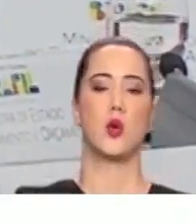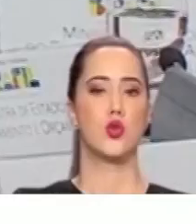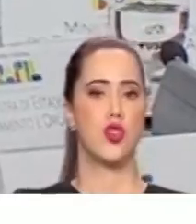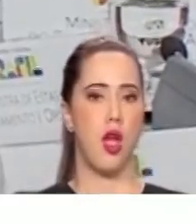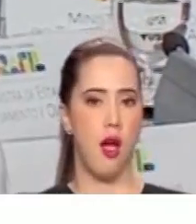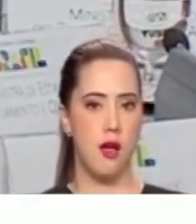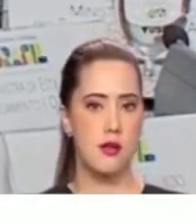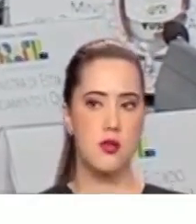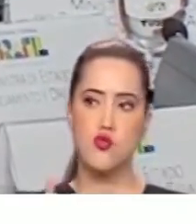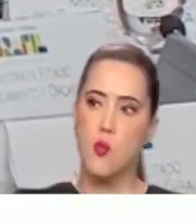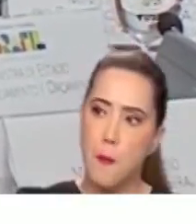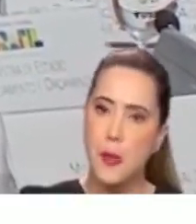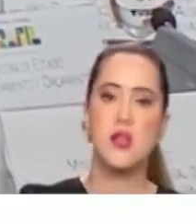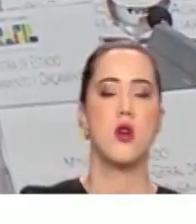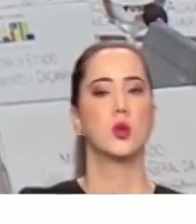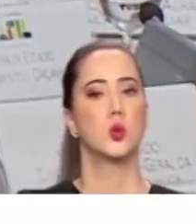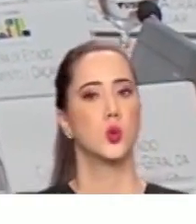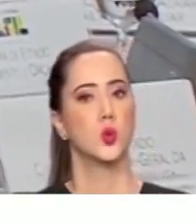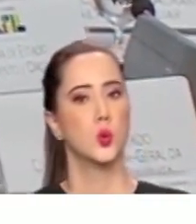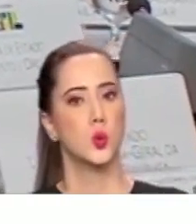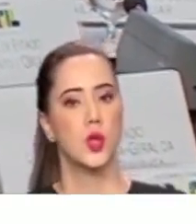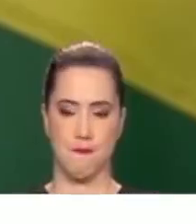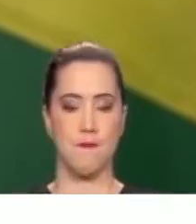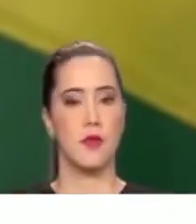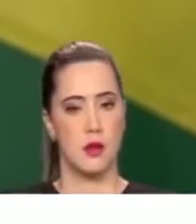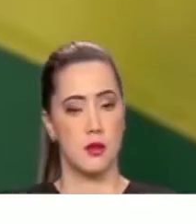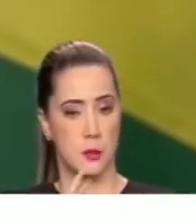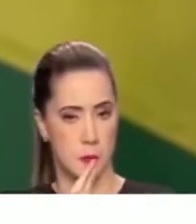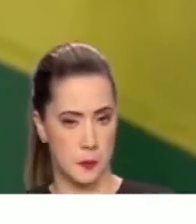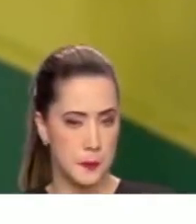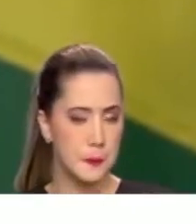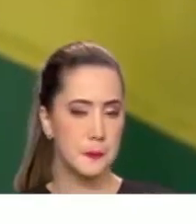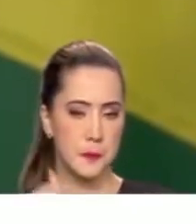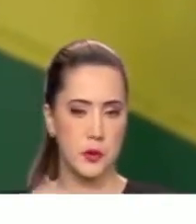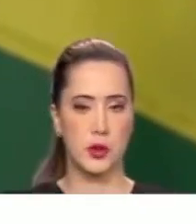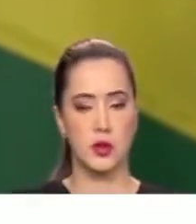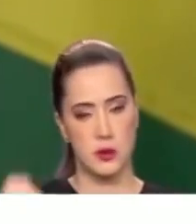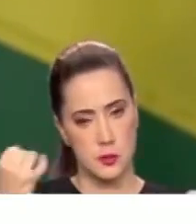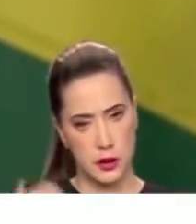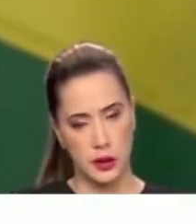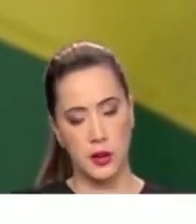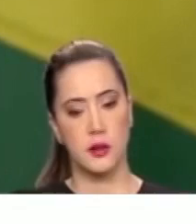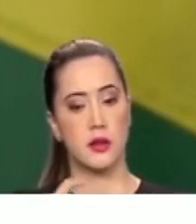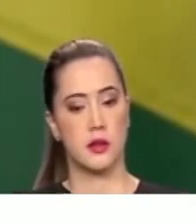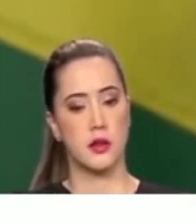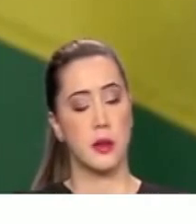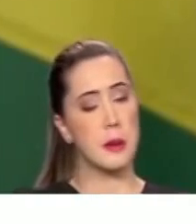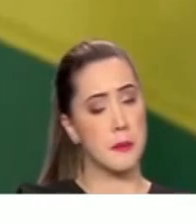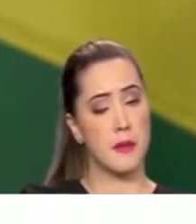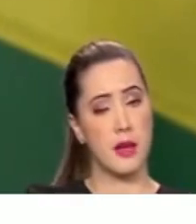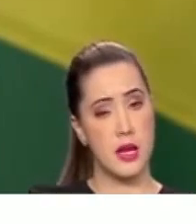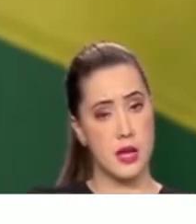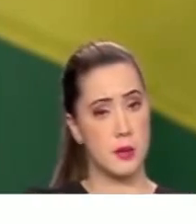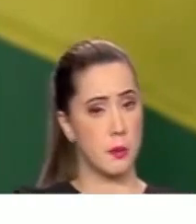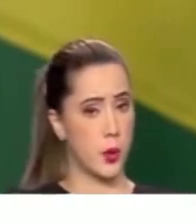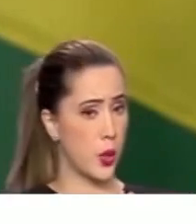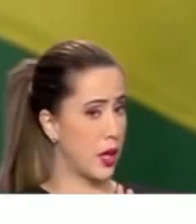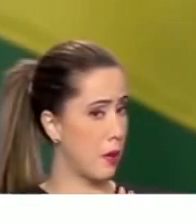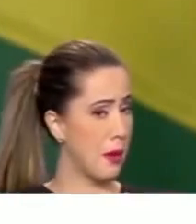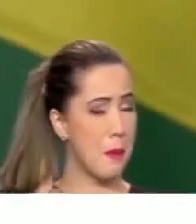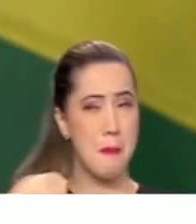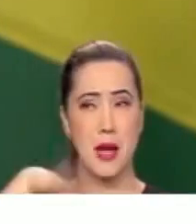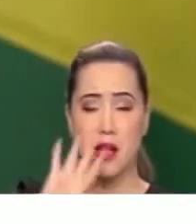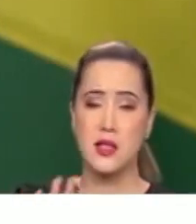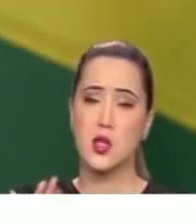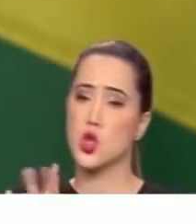R$1,1 bilhão. E esse programa tem a cara do Brasil. Eu quero dizer que é muito mais do que um